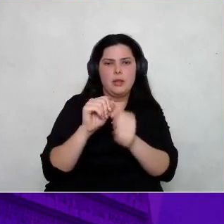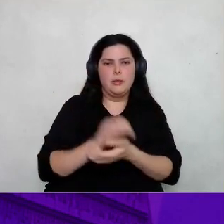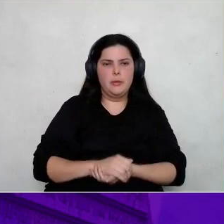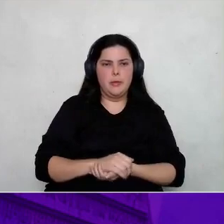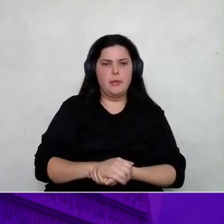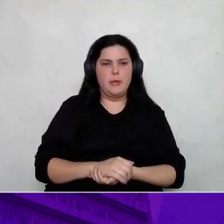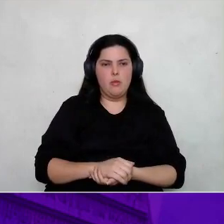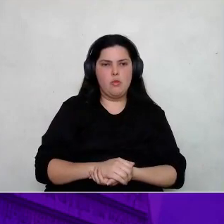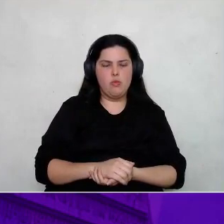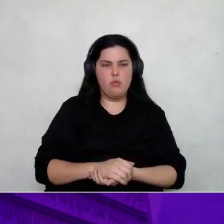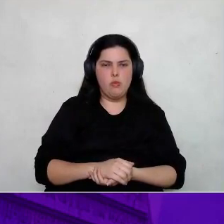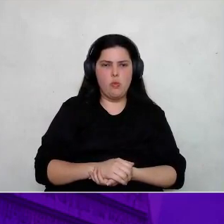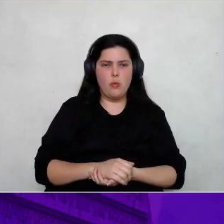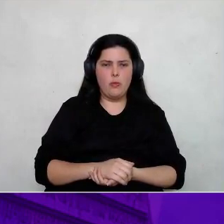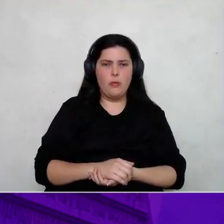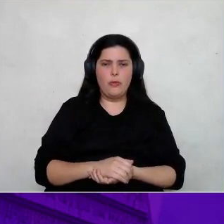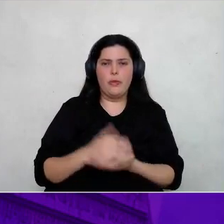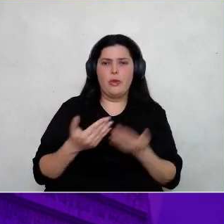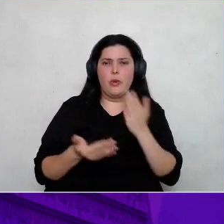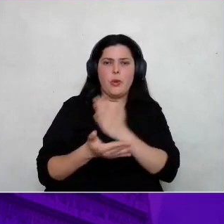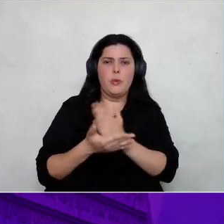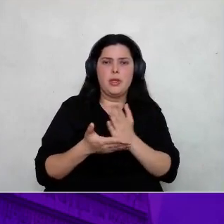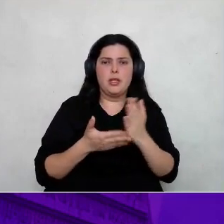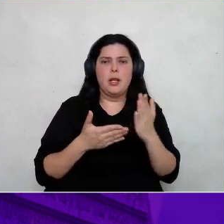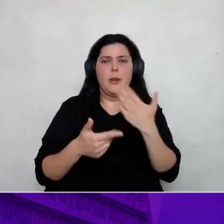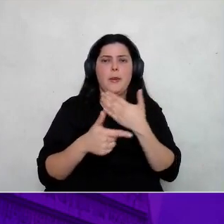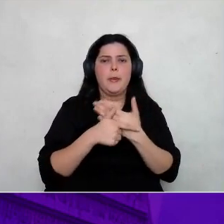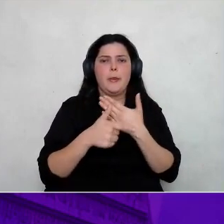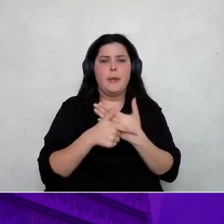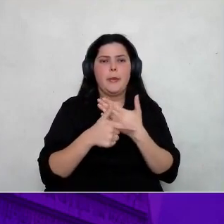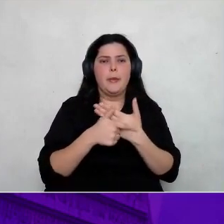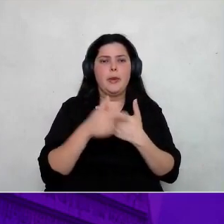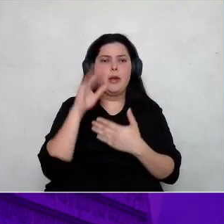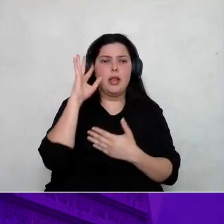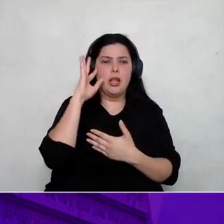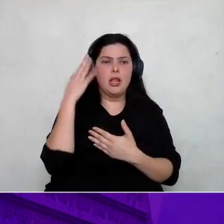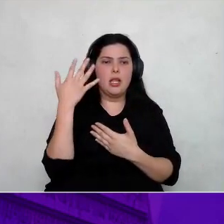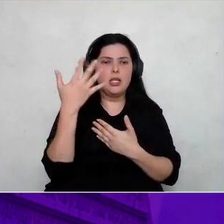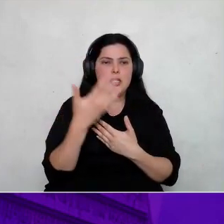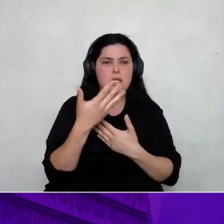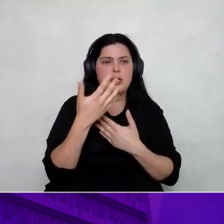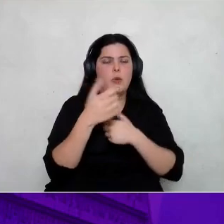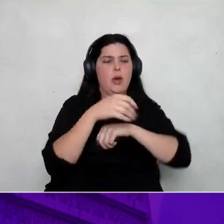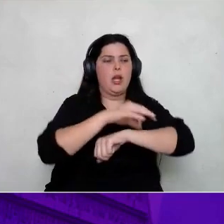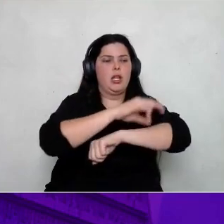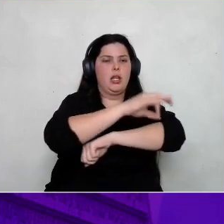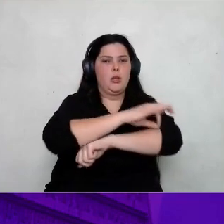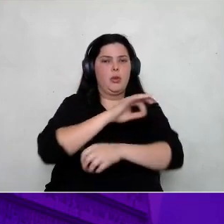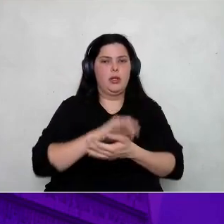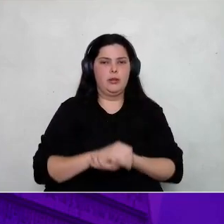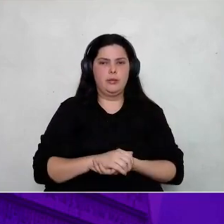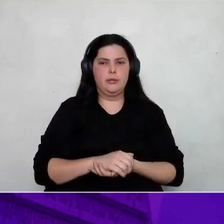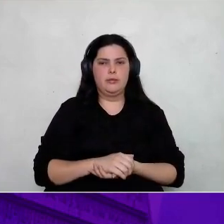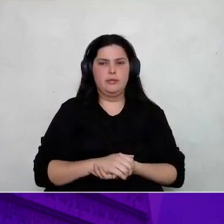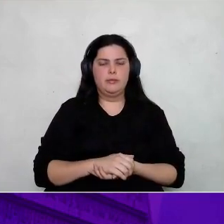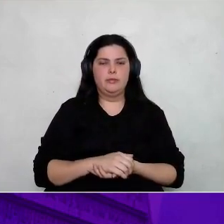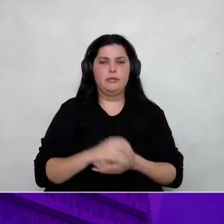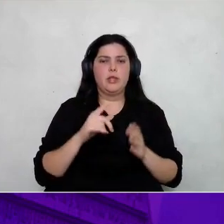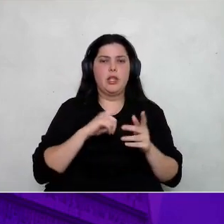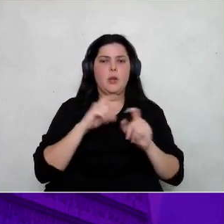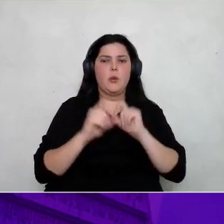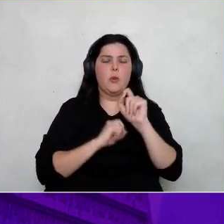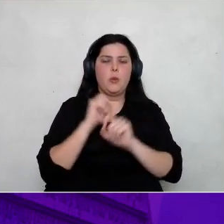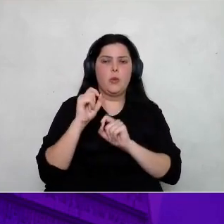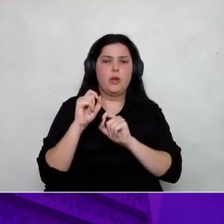Então, vamos começar pelo papel das decisões arquiteturais. E aqui eu trouxe um acrônimo que